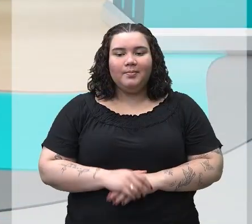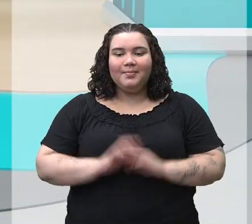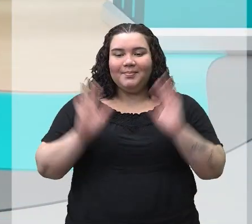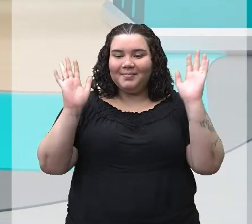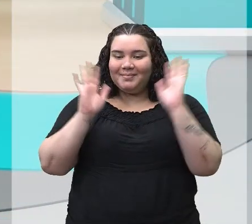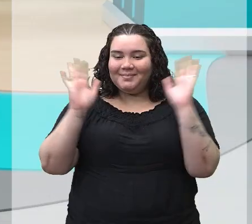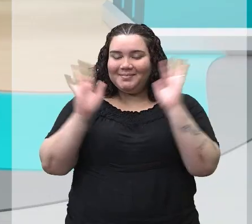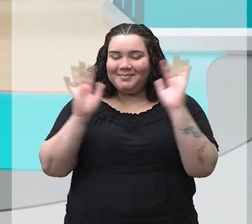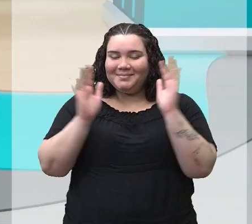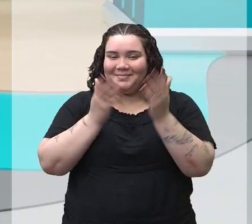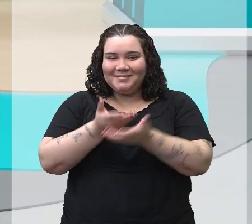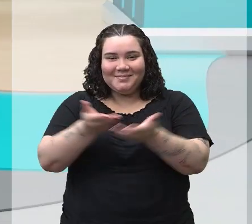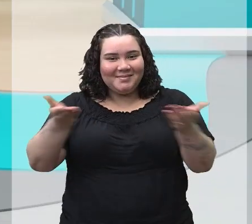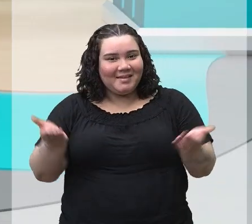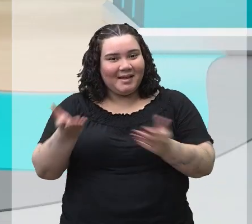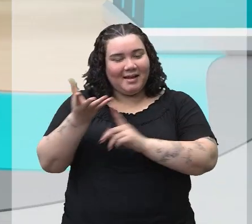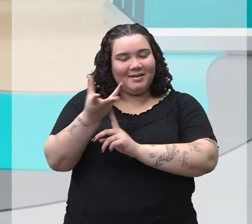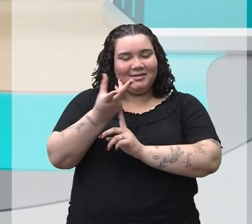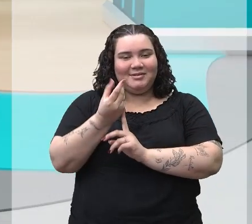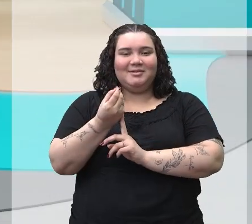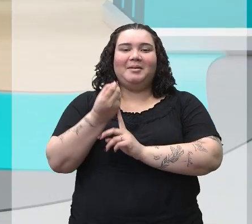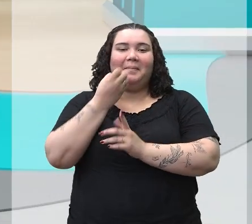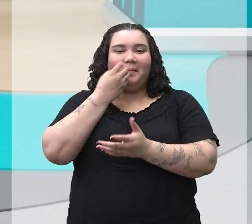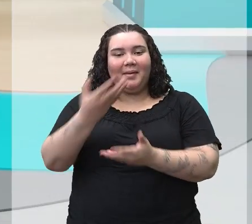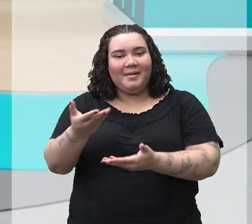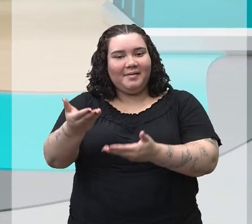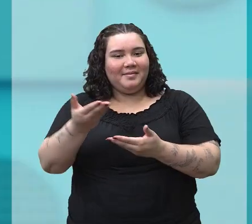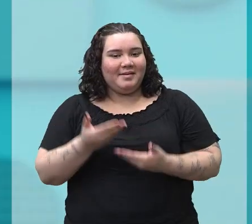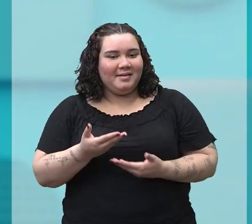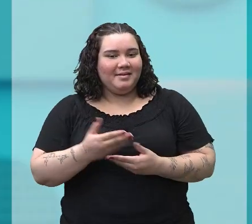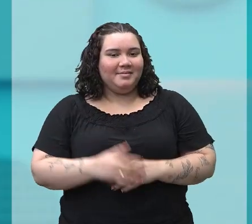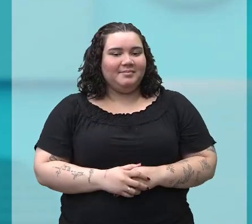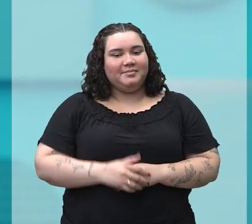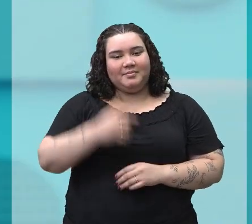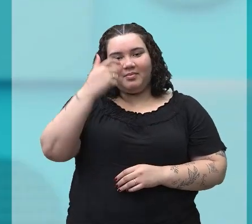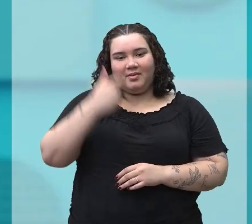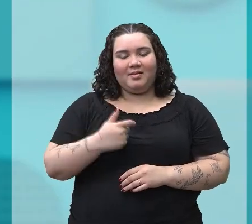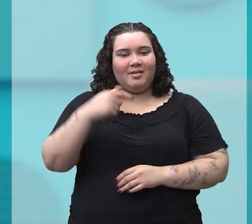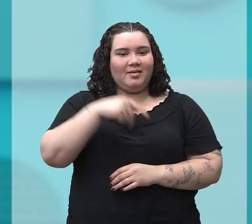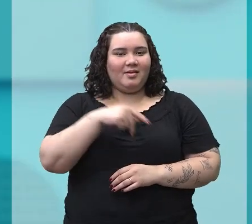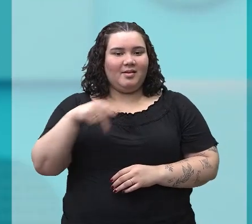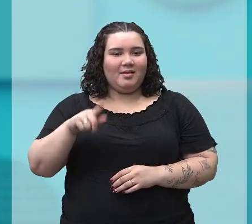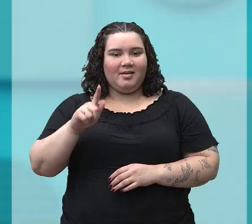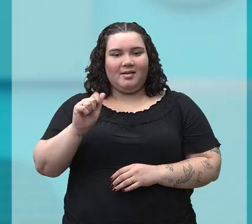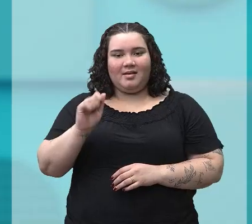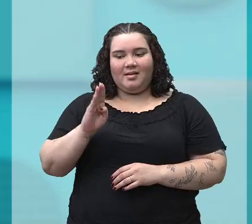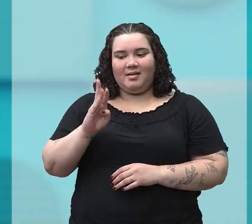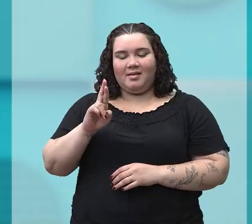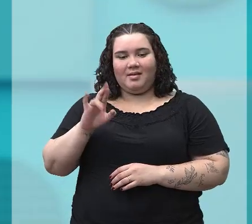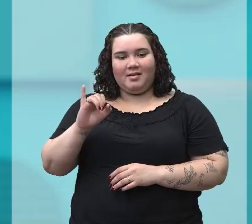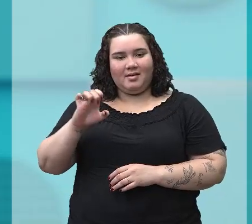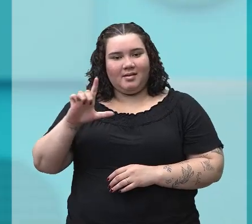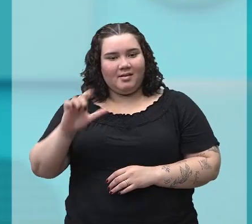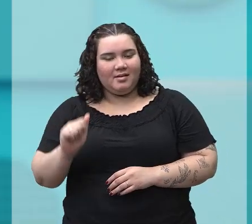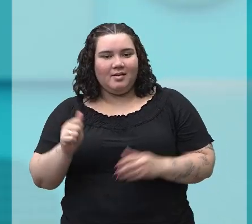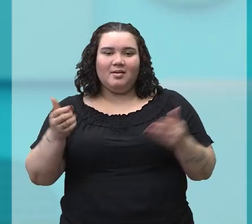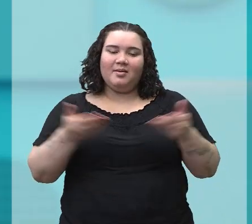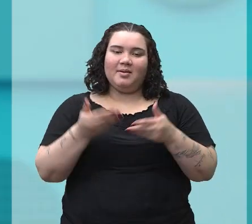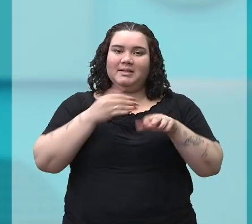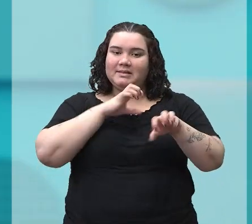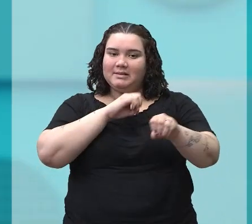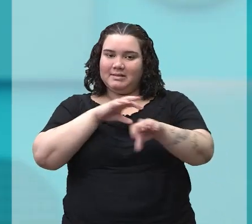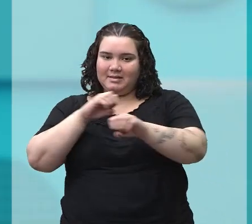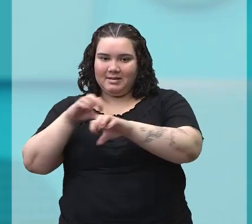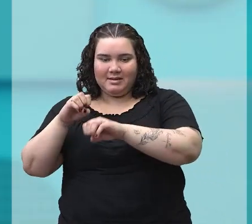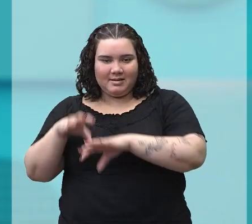Olá, meus artistas queridos, sejam bem-vindos. Eu sou a professora Gabriela e estou acompanhando